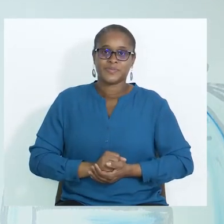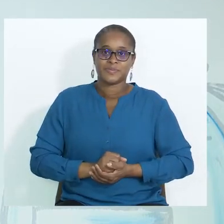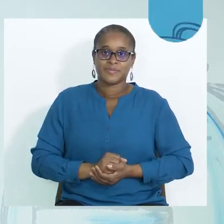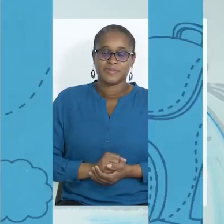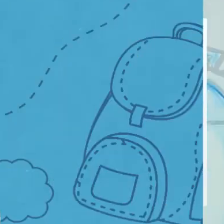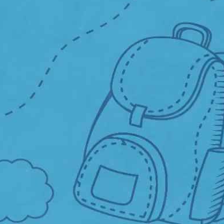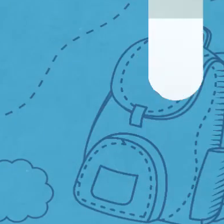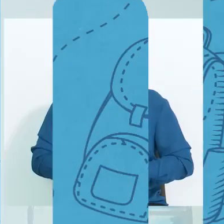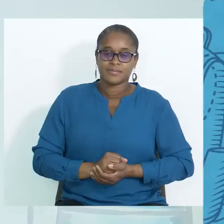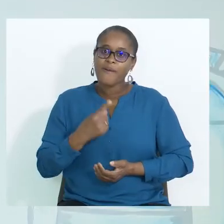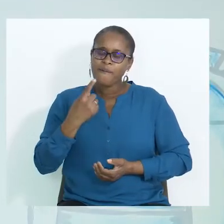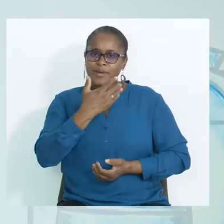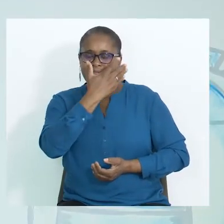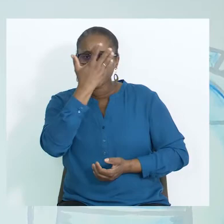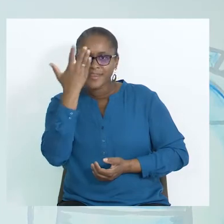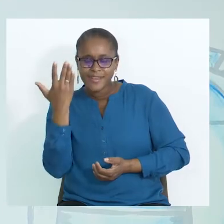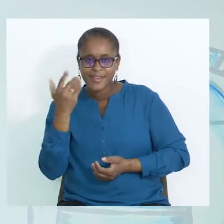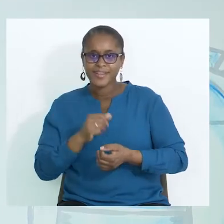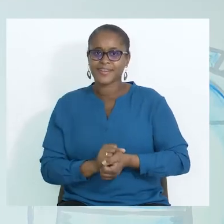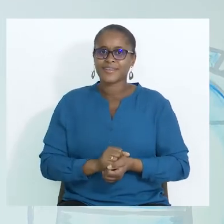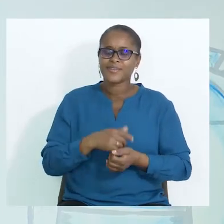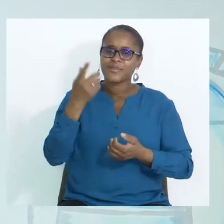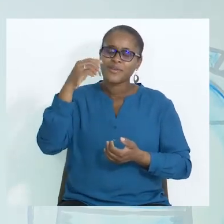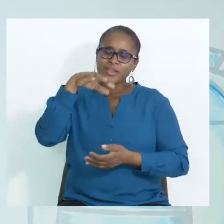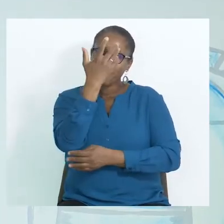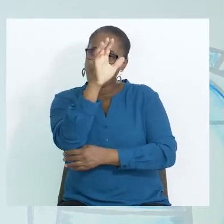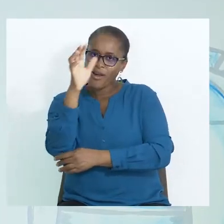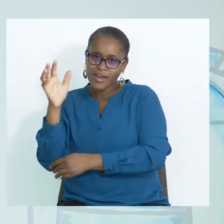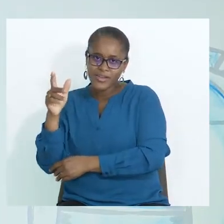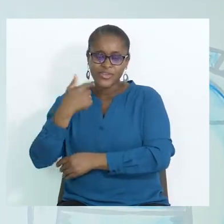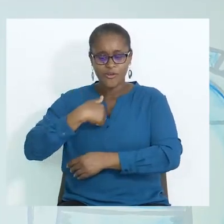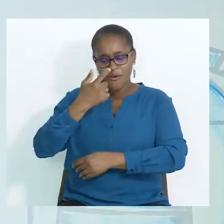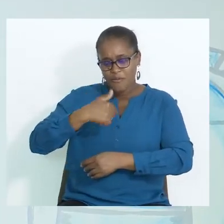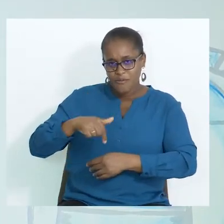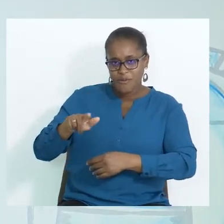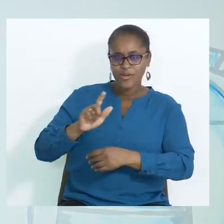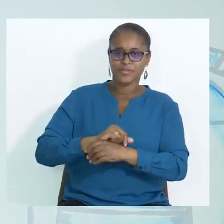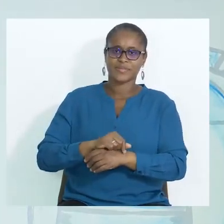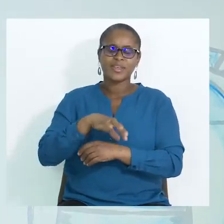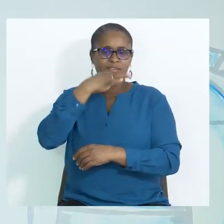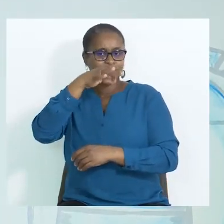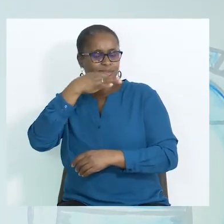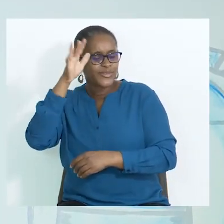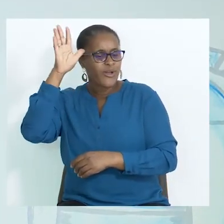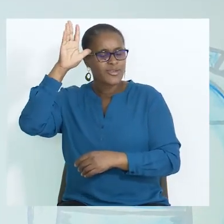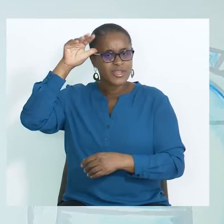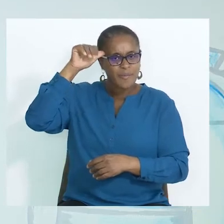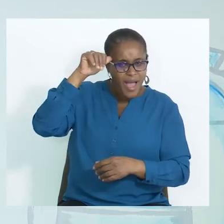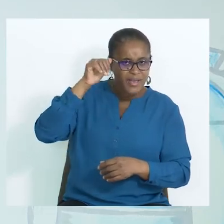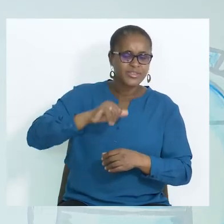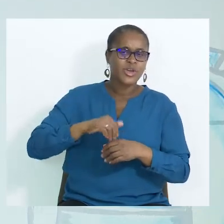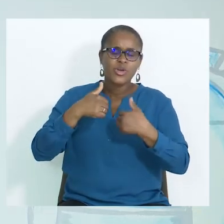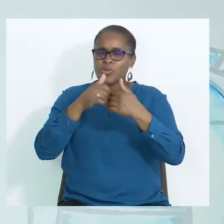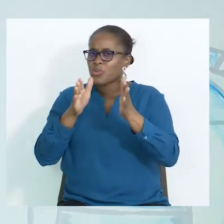meninos um dia no é a floresta foi e diz seus